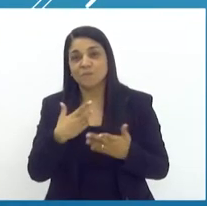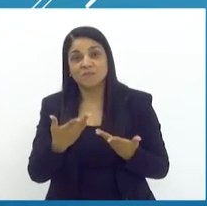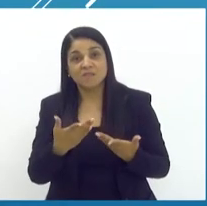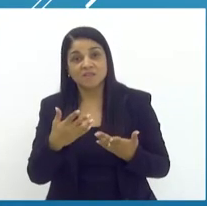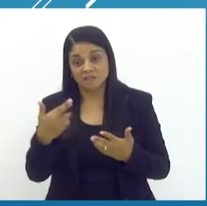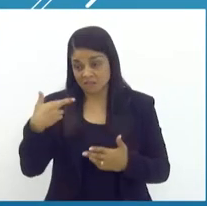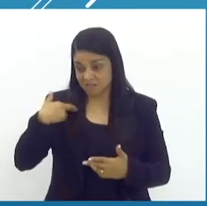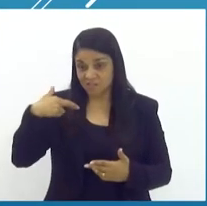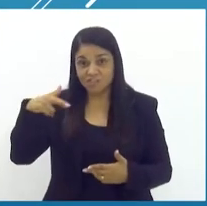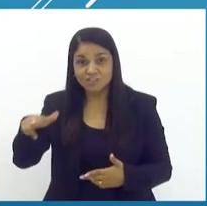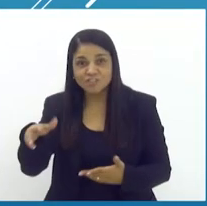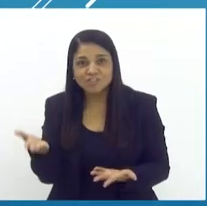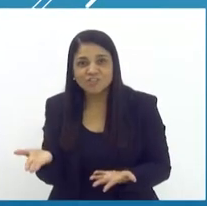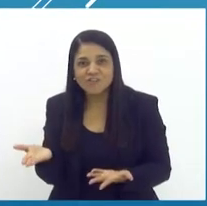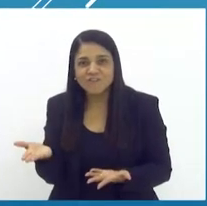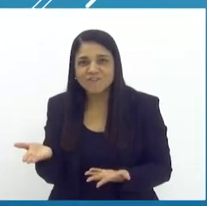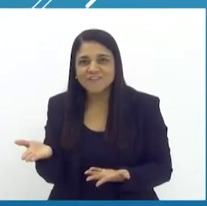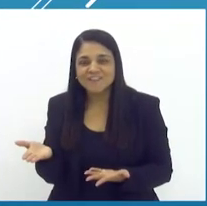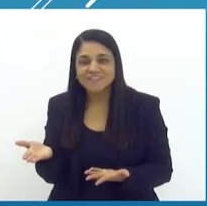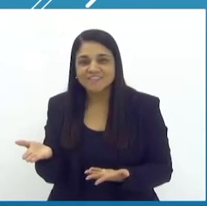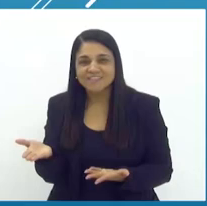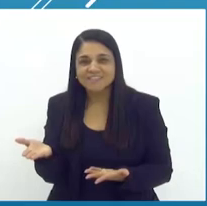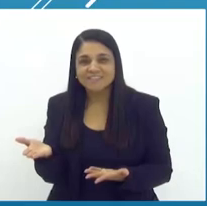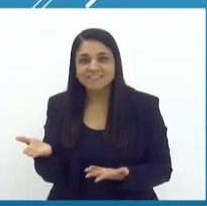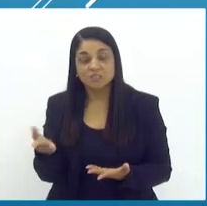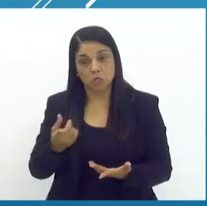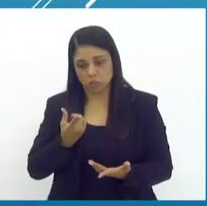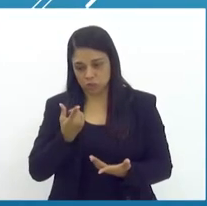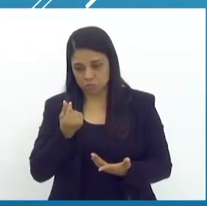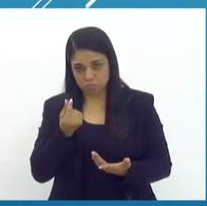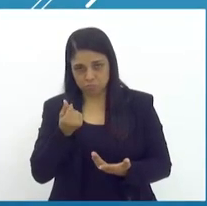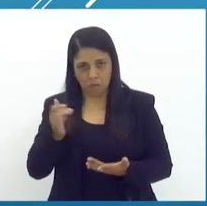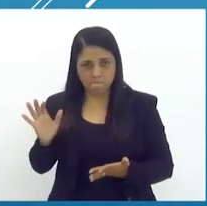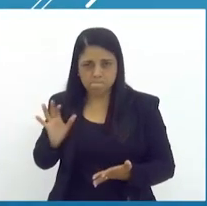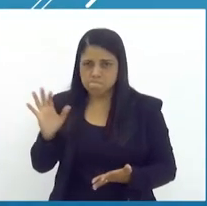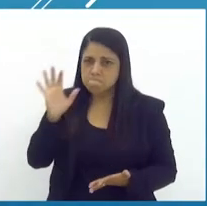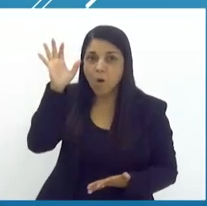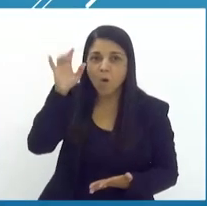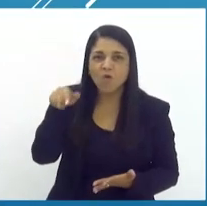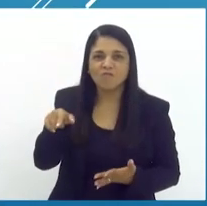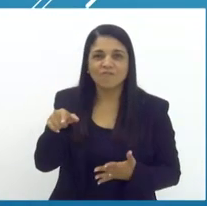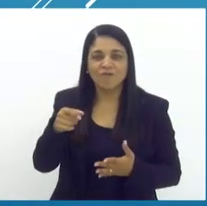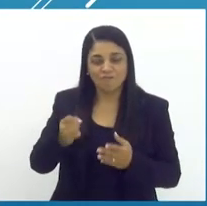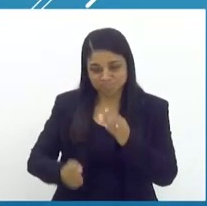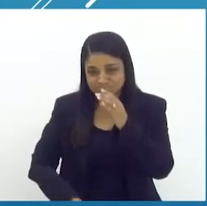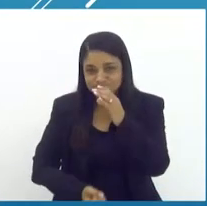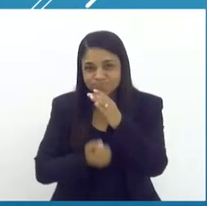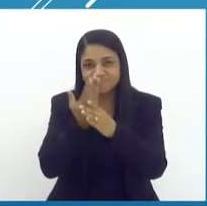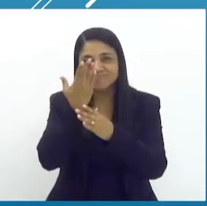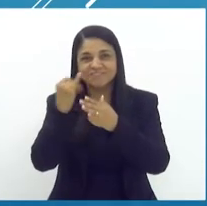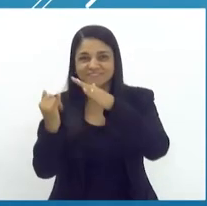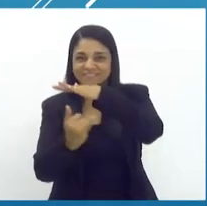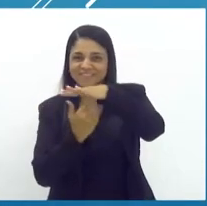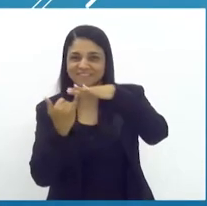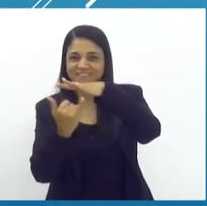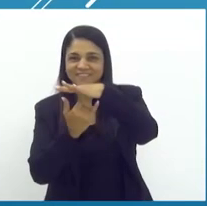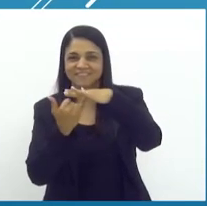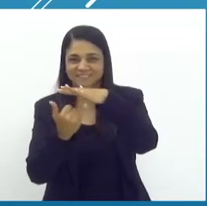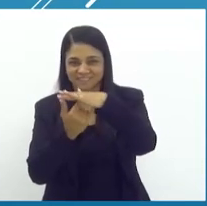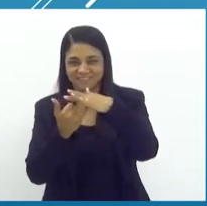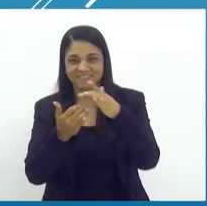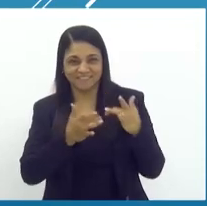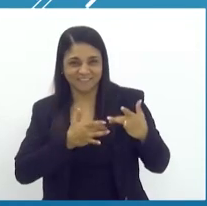religiosas quer dizer pessoal que milionários vão fundar a assistências várias entidades Inclusive